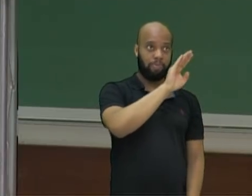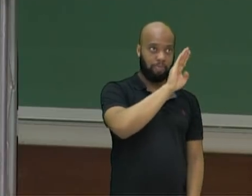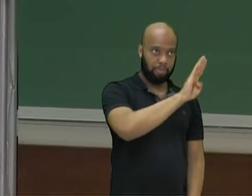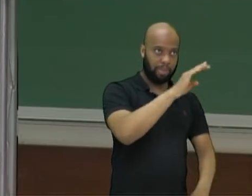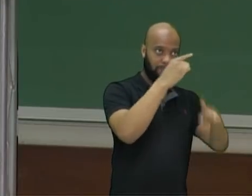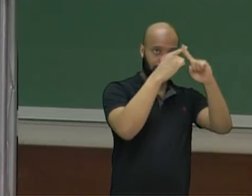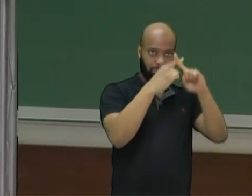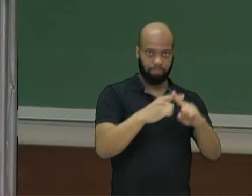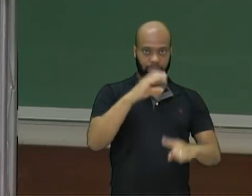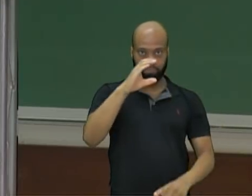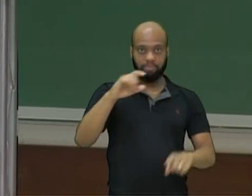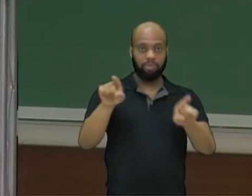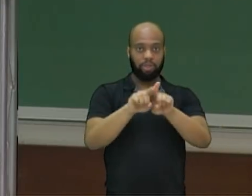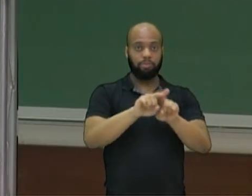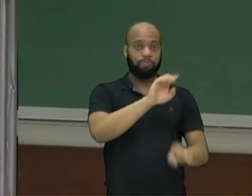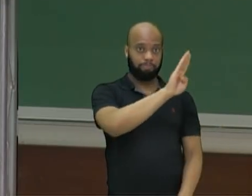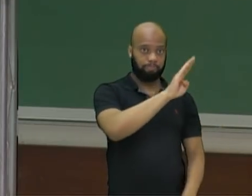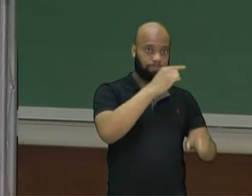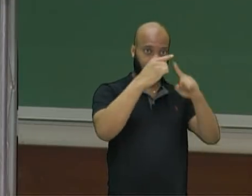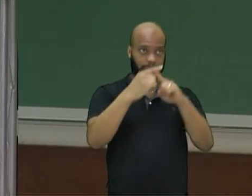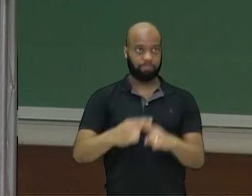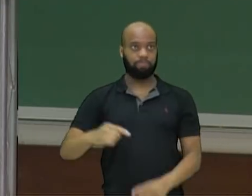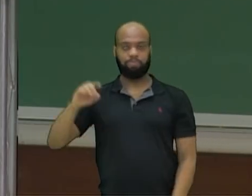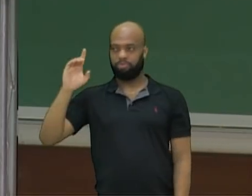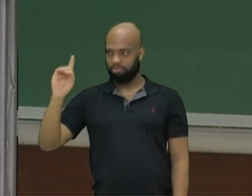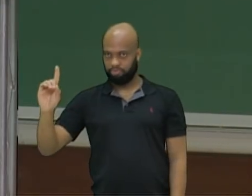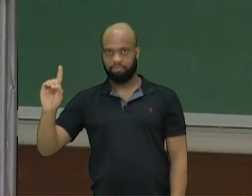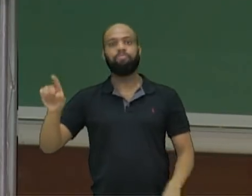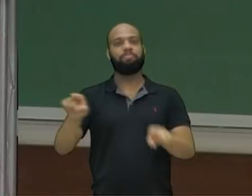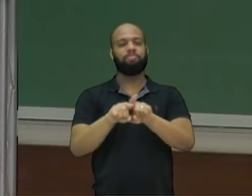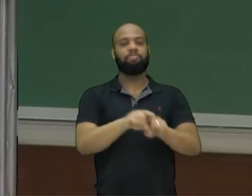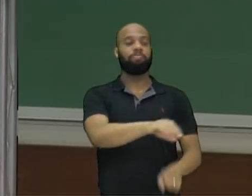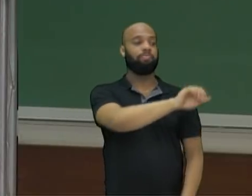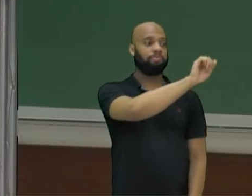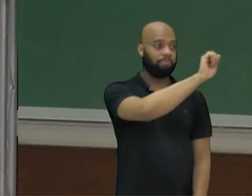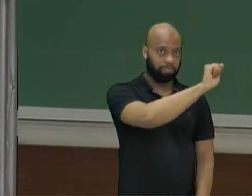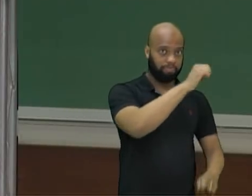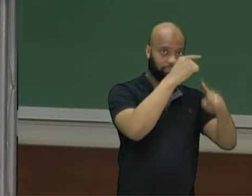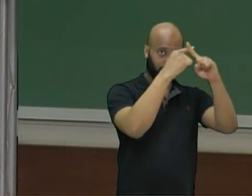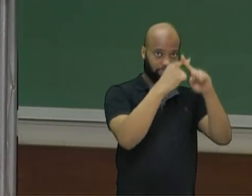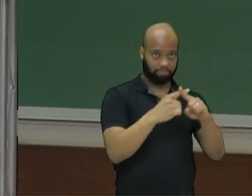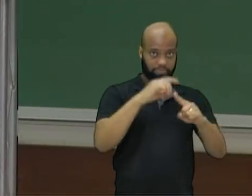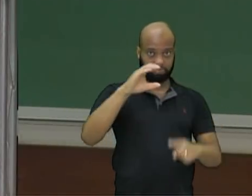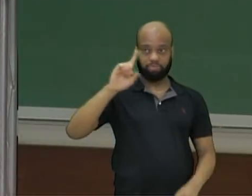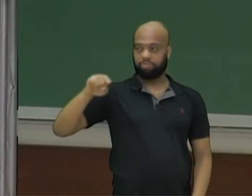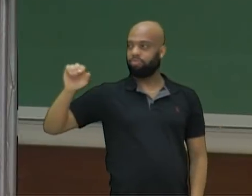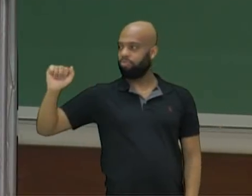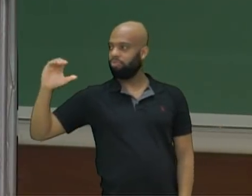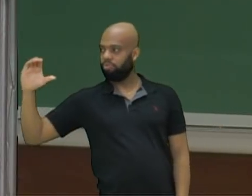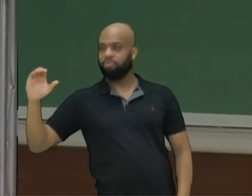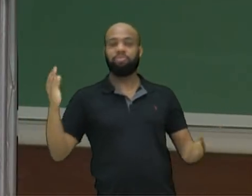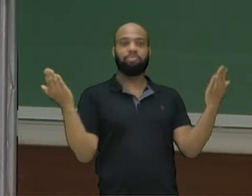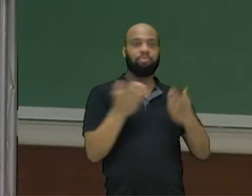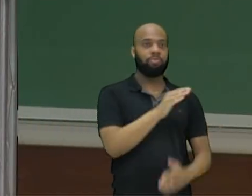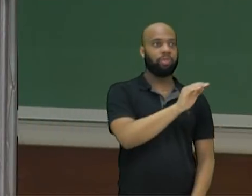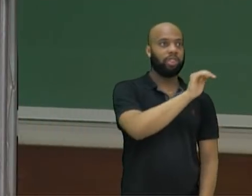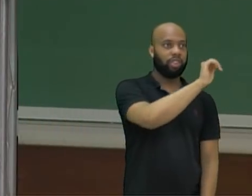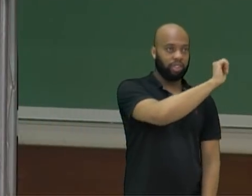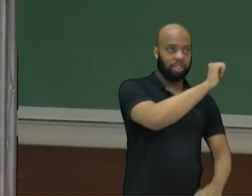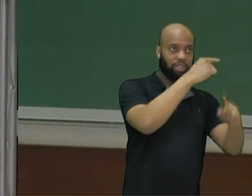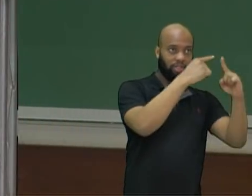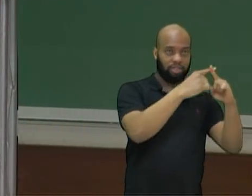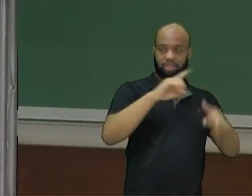os termos do segundo número. Então, A vezes C fica AC. A vezes D